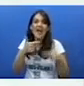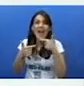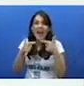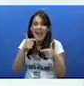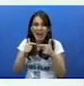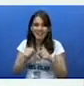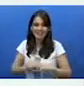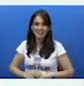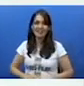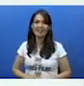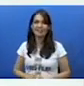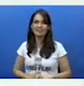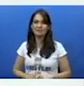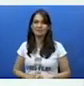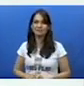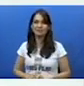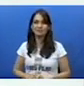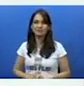divertido.